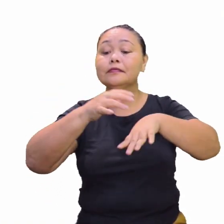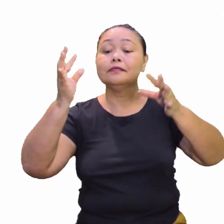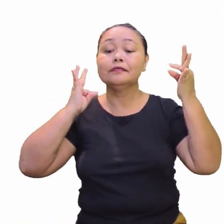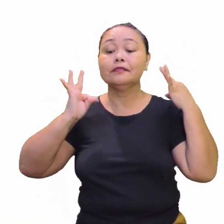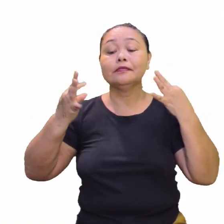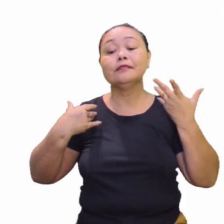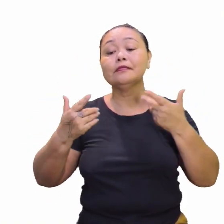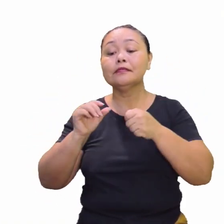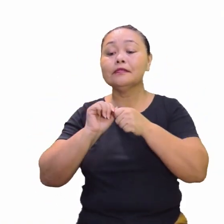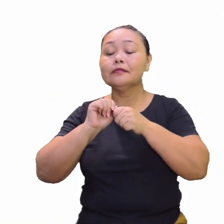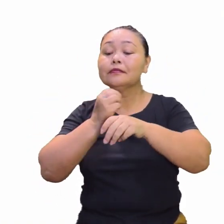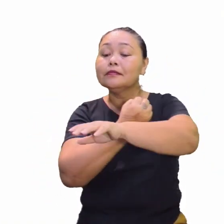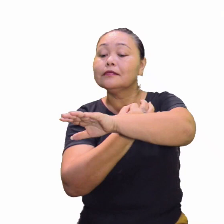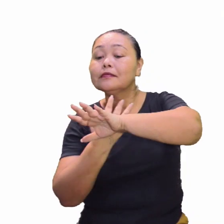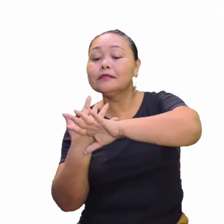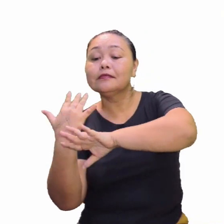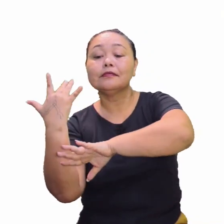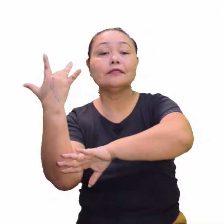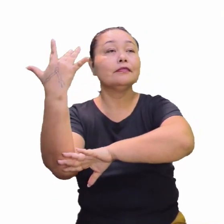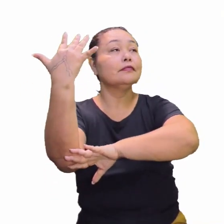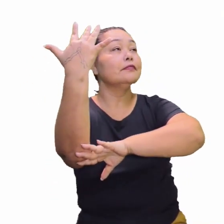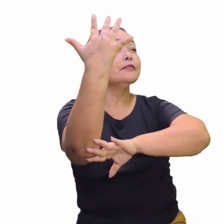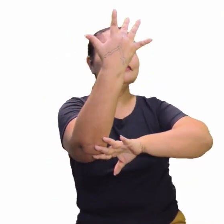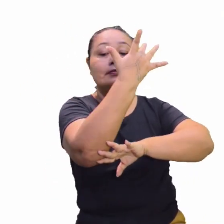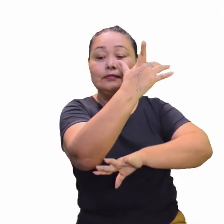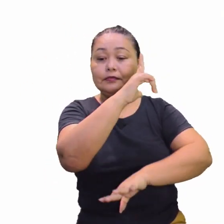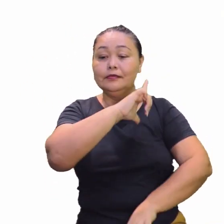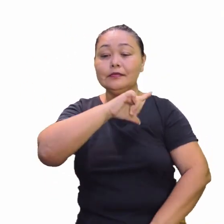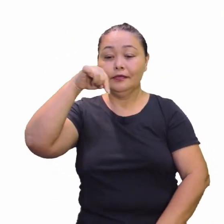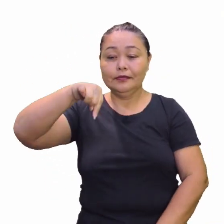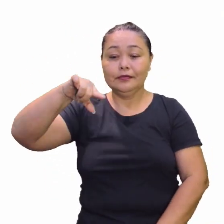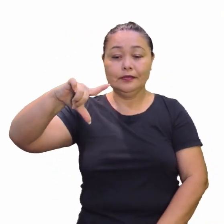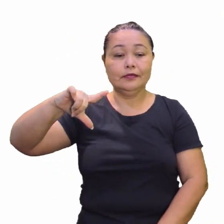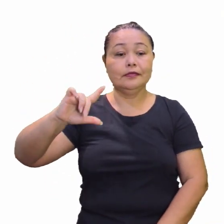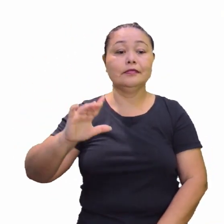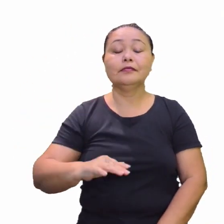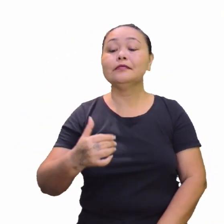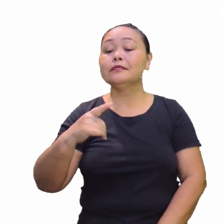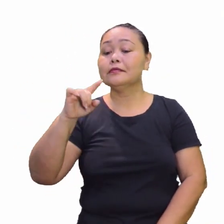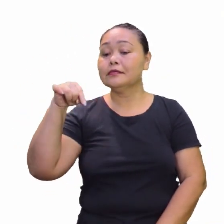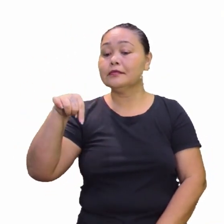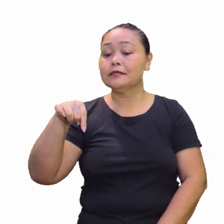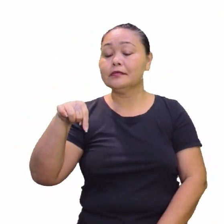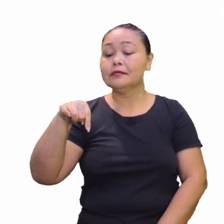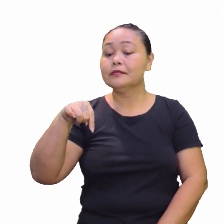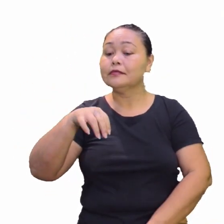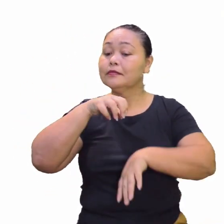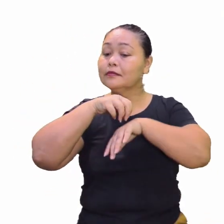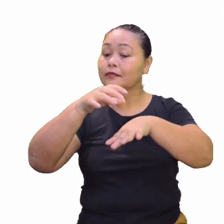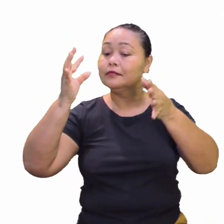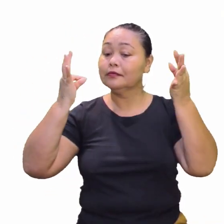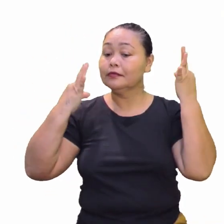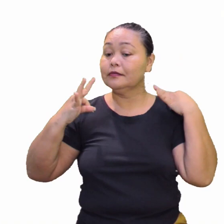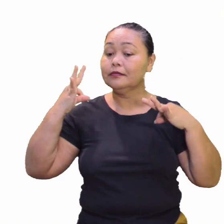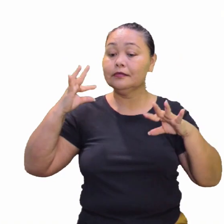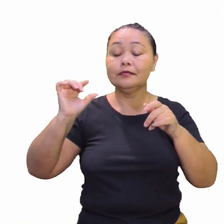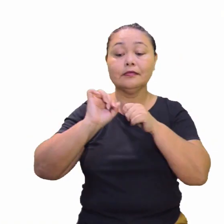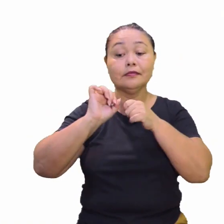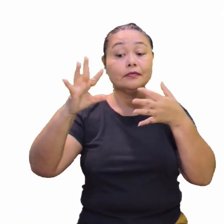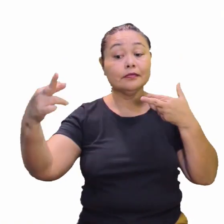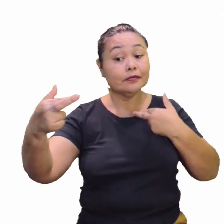turismo ecológico, Rogério. É isso? Exato. Esse turismo ecológico que